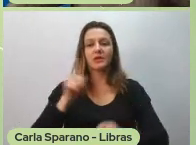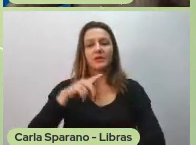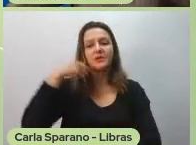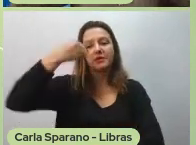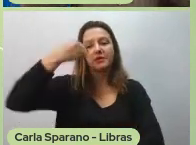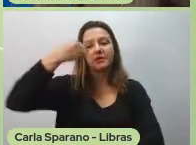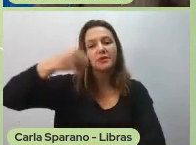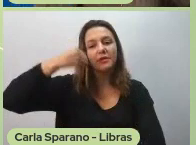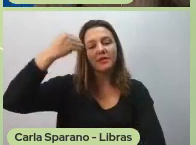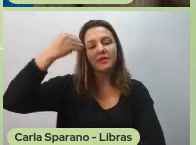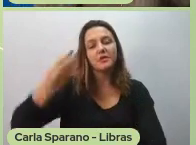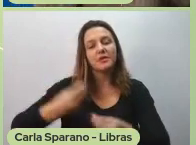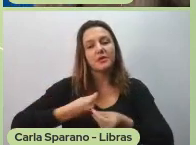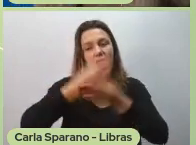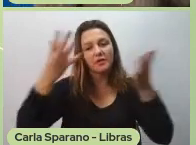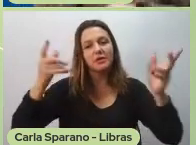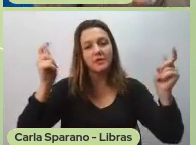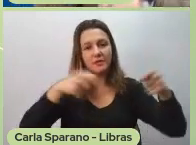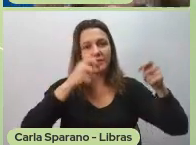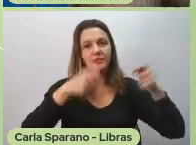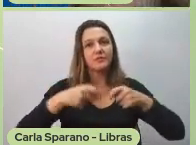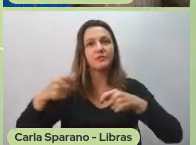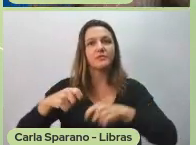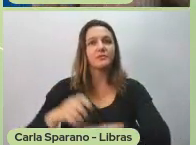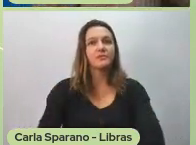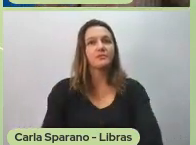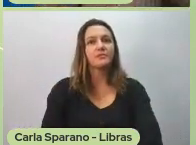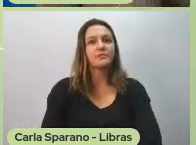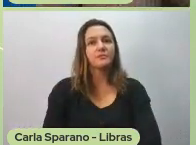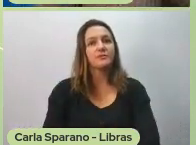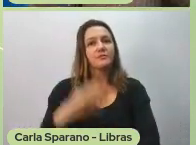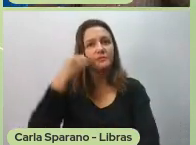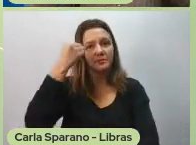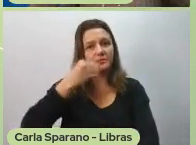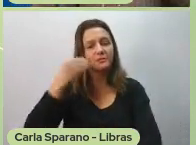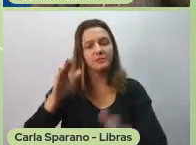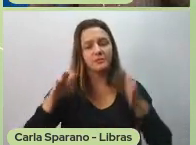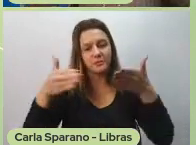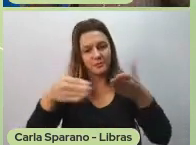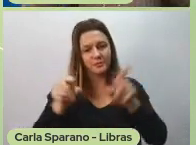gente oferece essa capacitação, que é uma capacitação bastante especializada também.